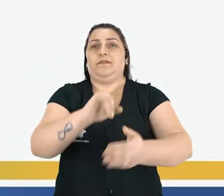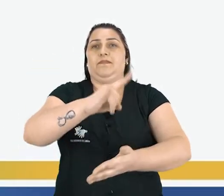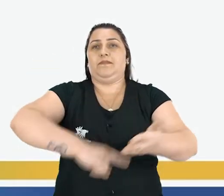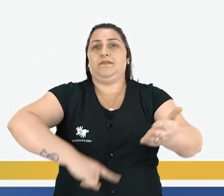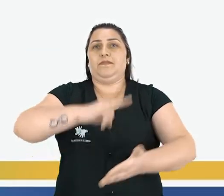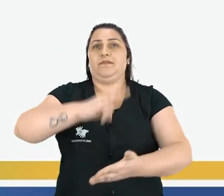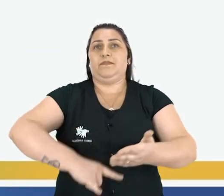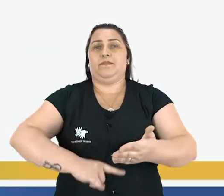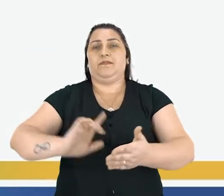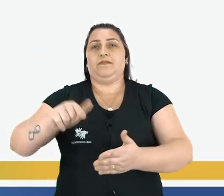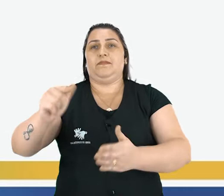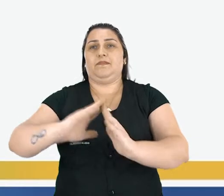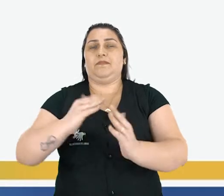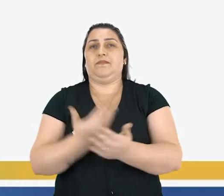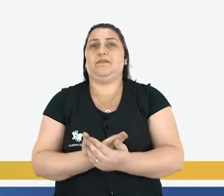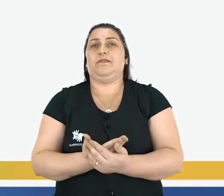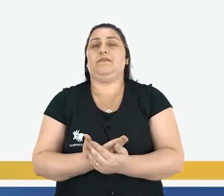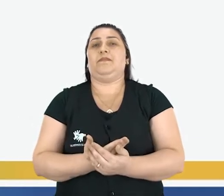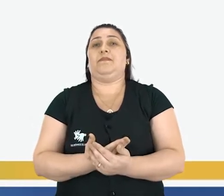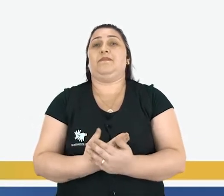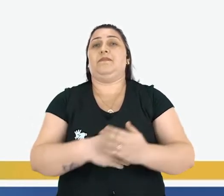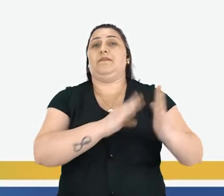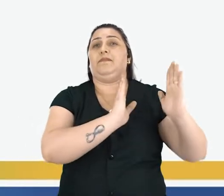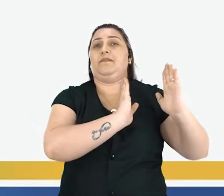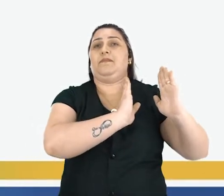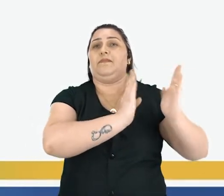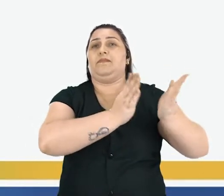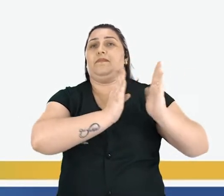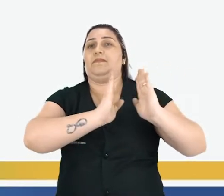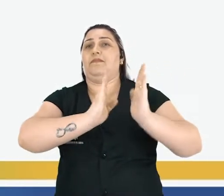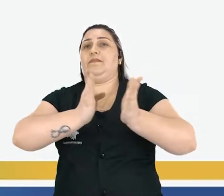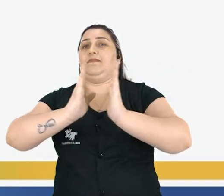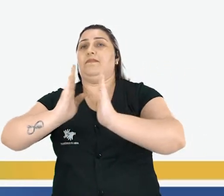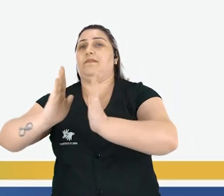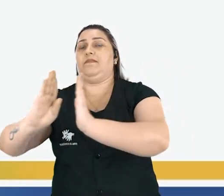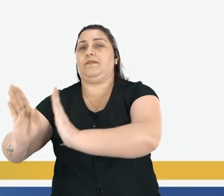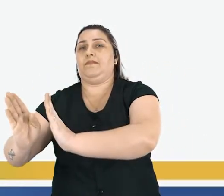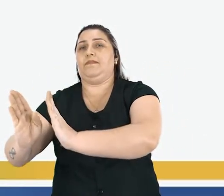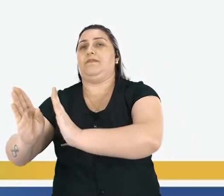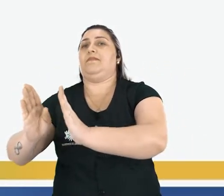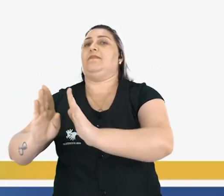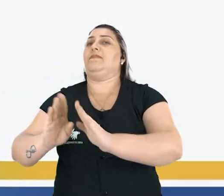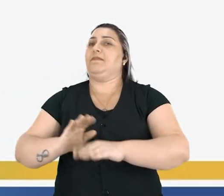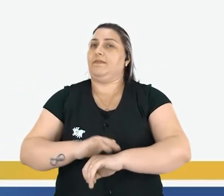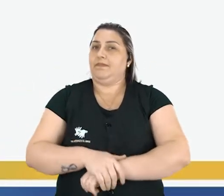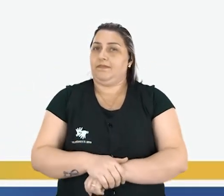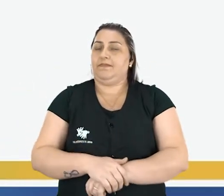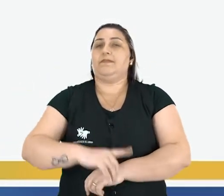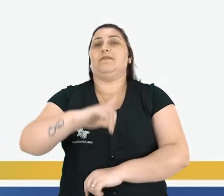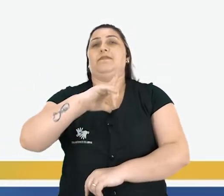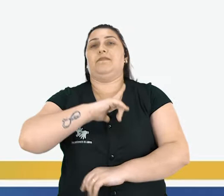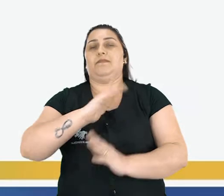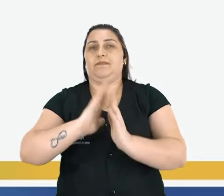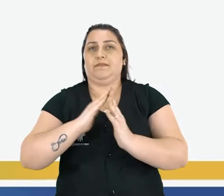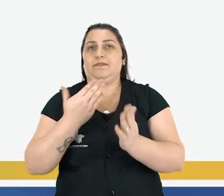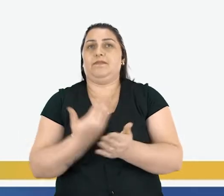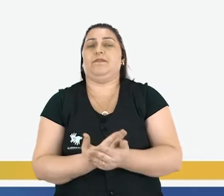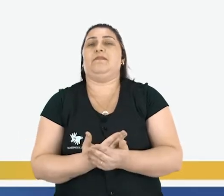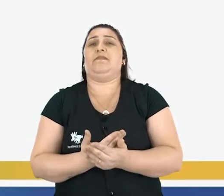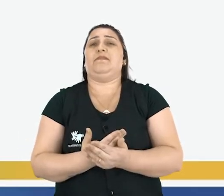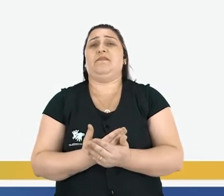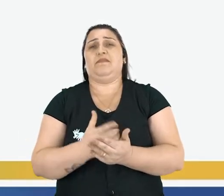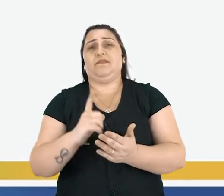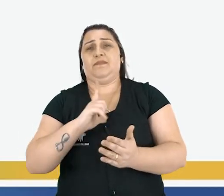transferência a biblioteca biblioteca tem na escola